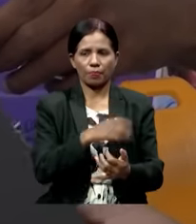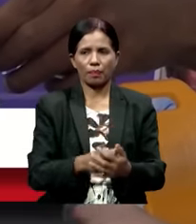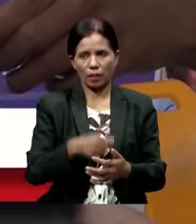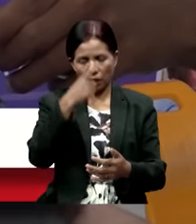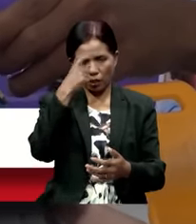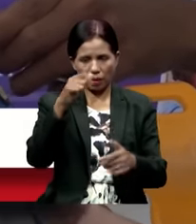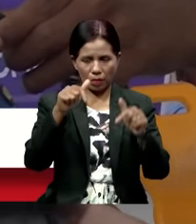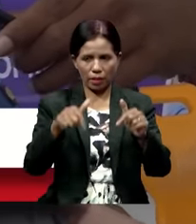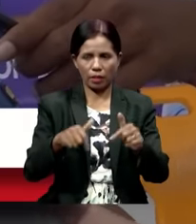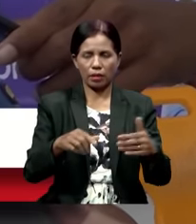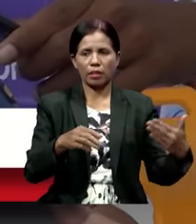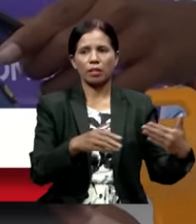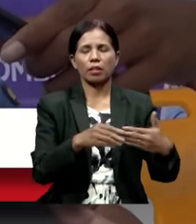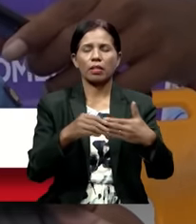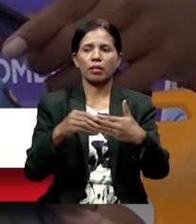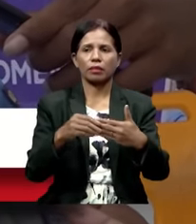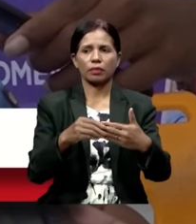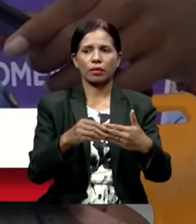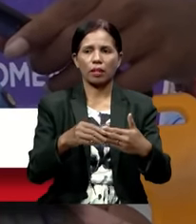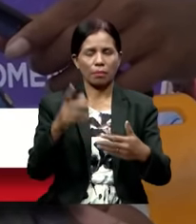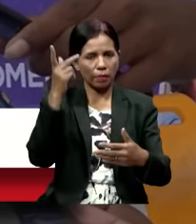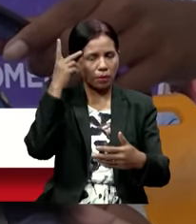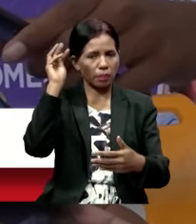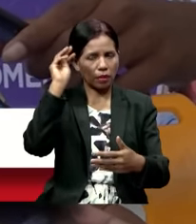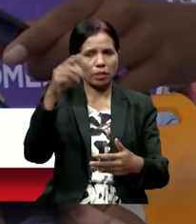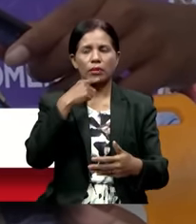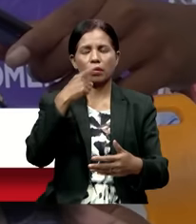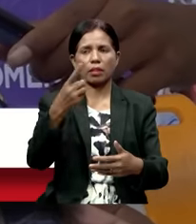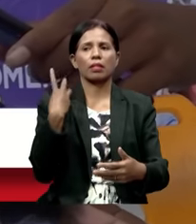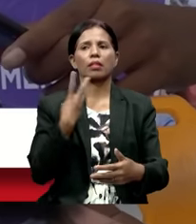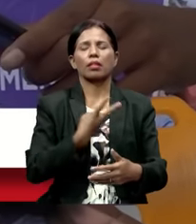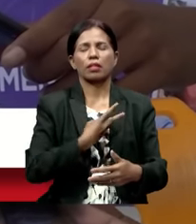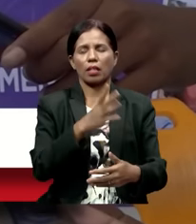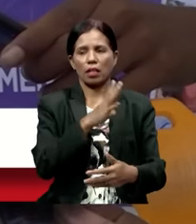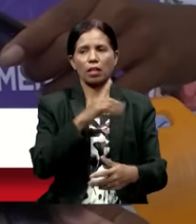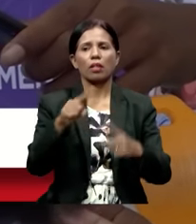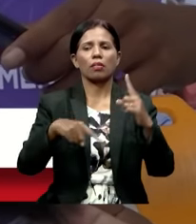é orientação nebe socialista ato, Itahen que ataque vangire ihona